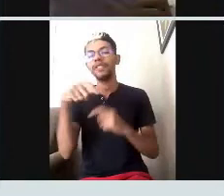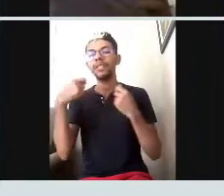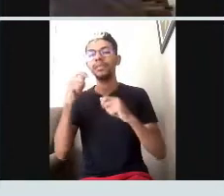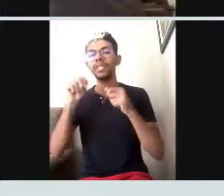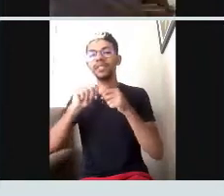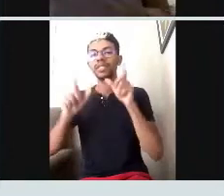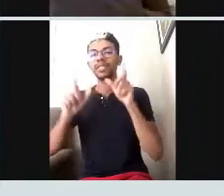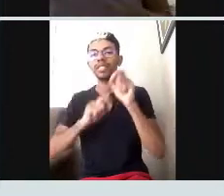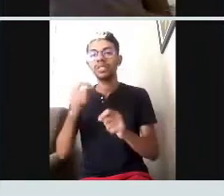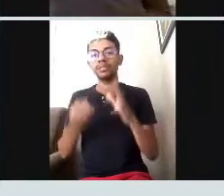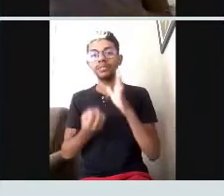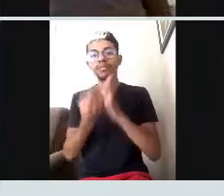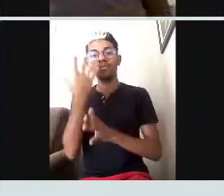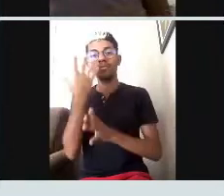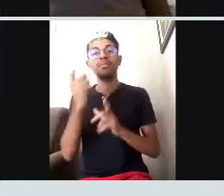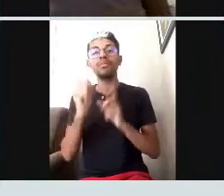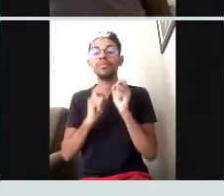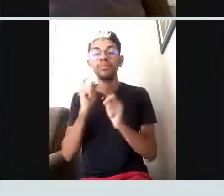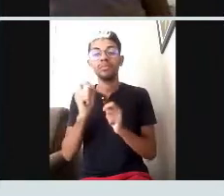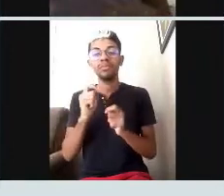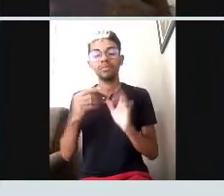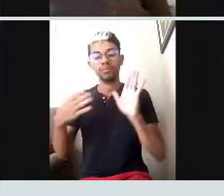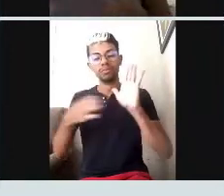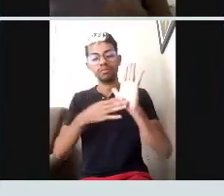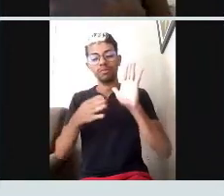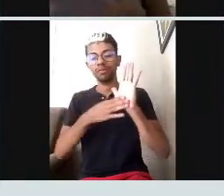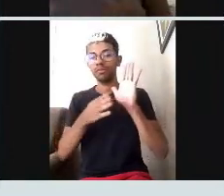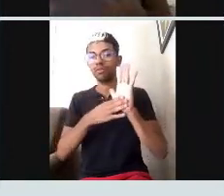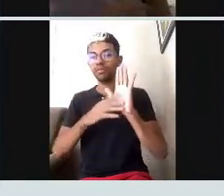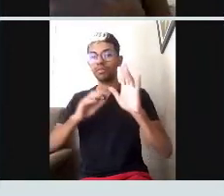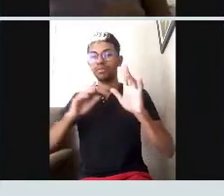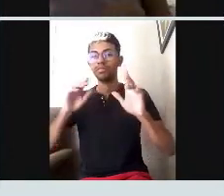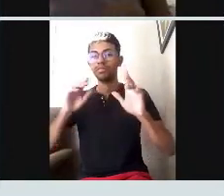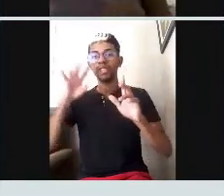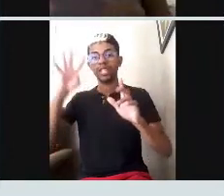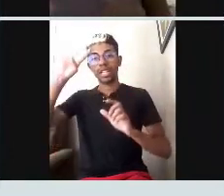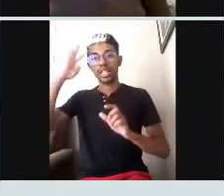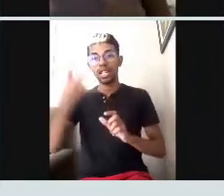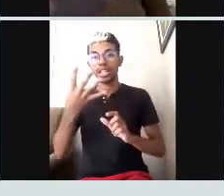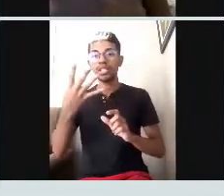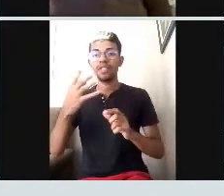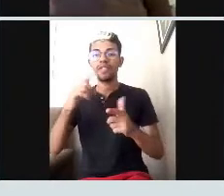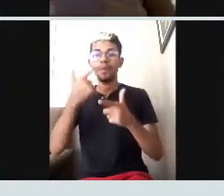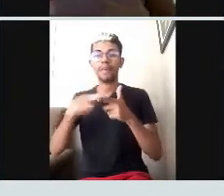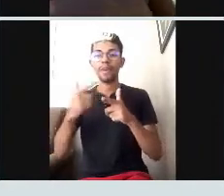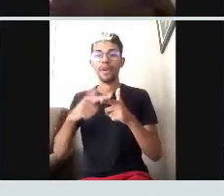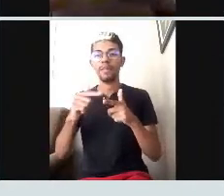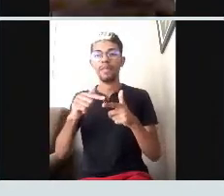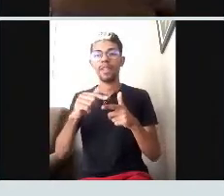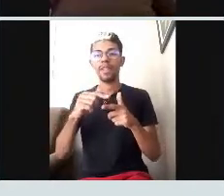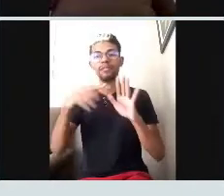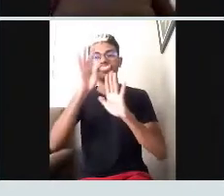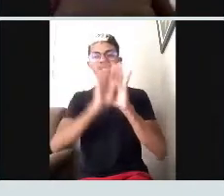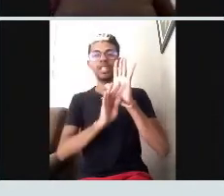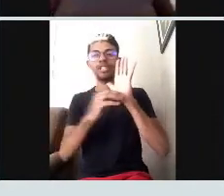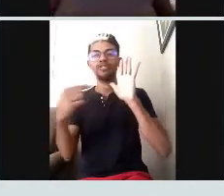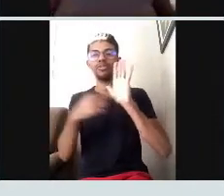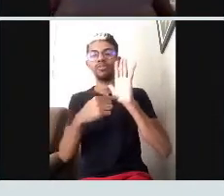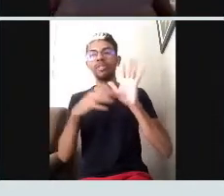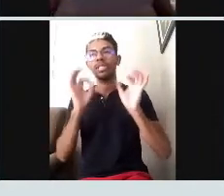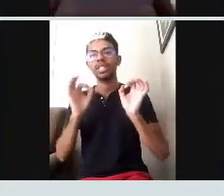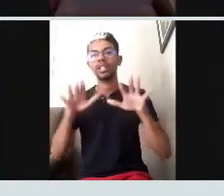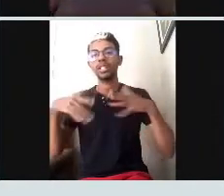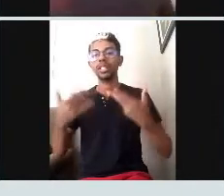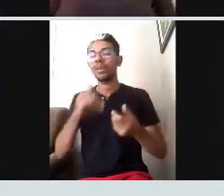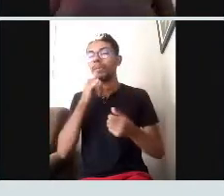Elaborar uma proposta de intervenção que solucione o que vocês estão falando no texto. Porque, assim, o tema do Enem é